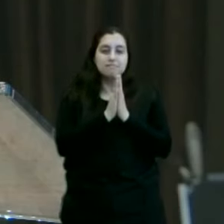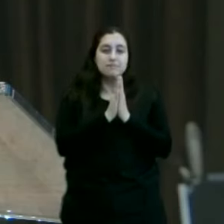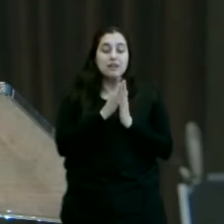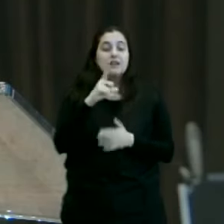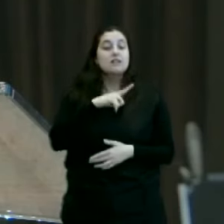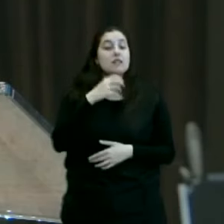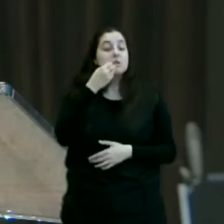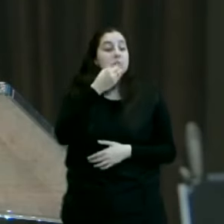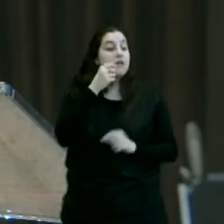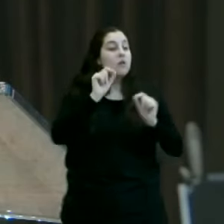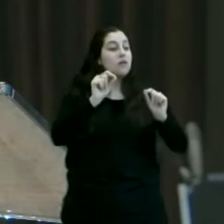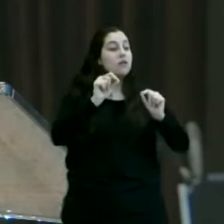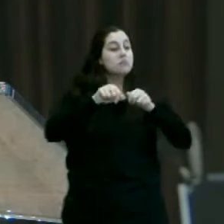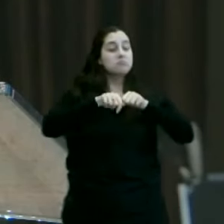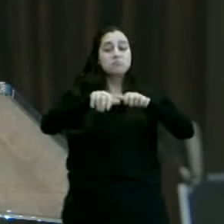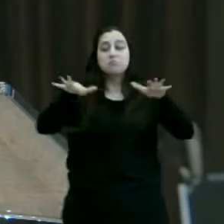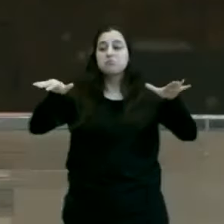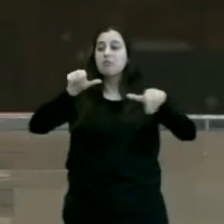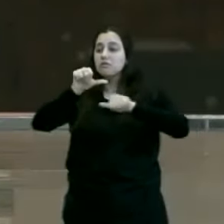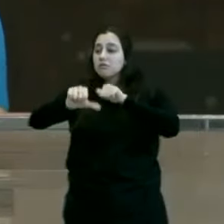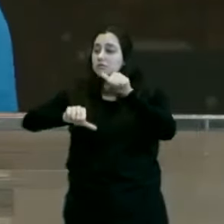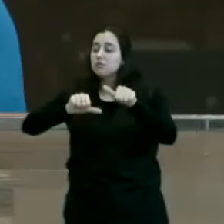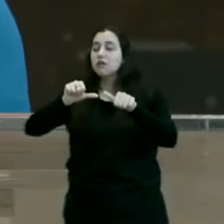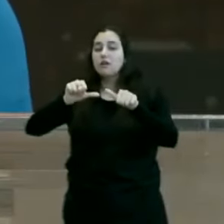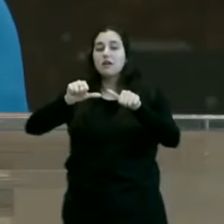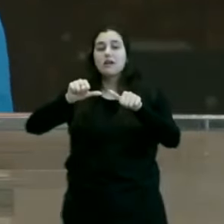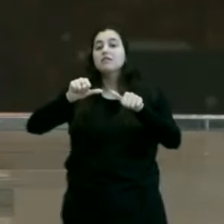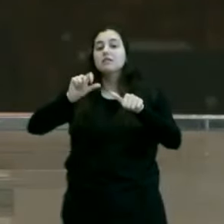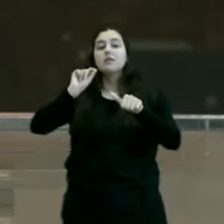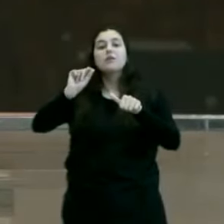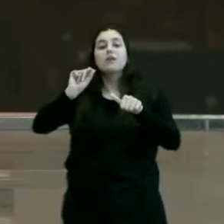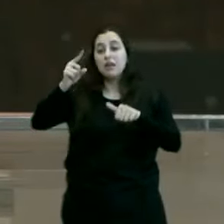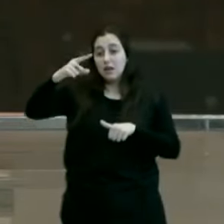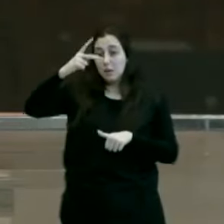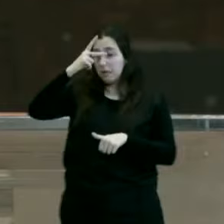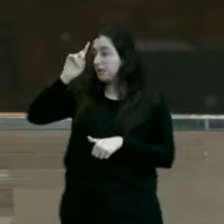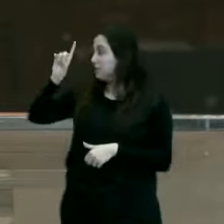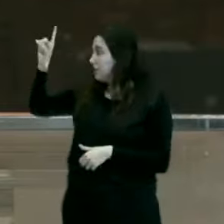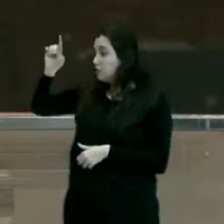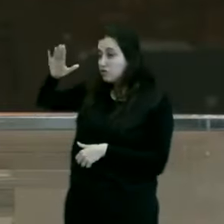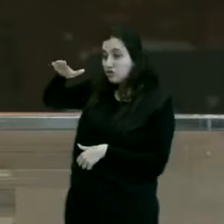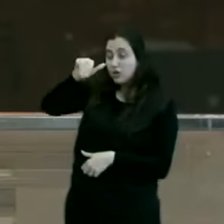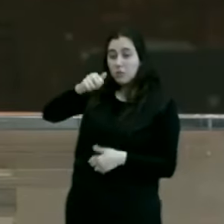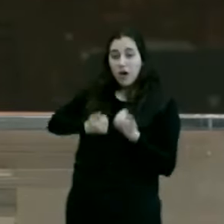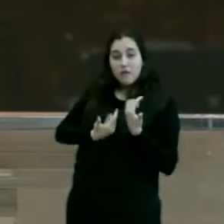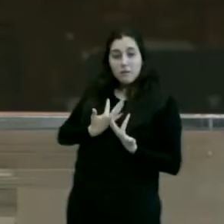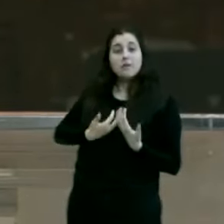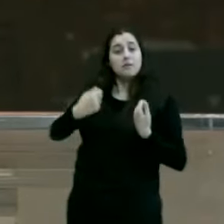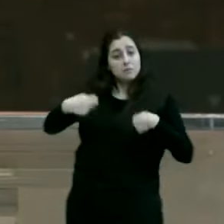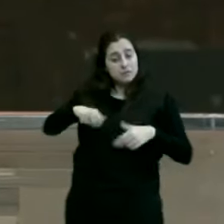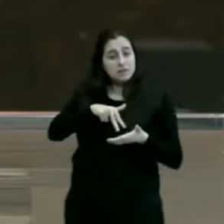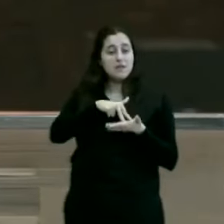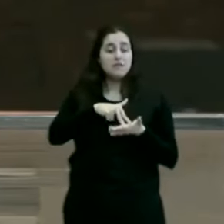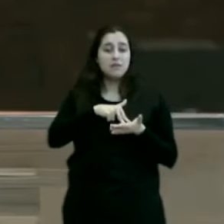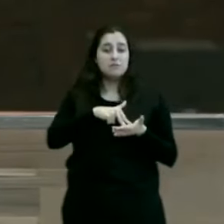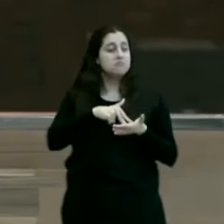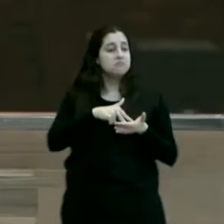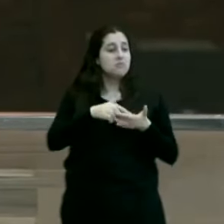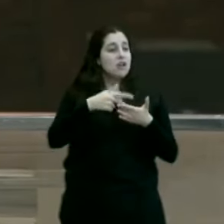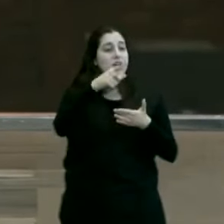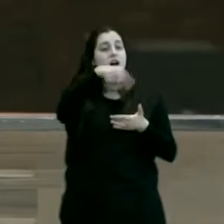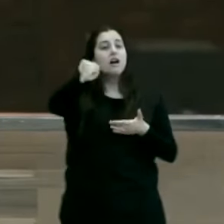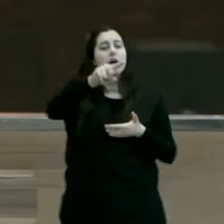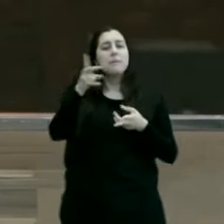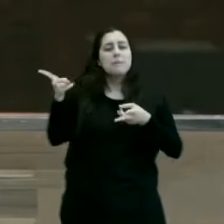experiências, geram transformações naquele que foi chamado para um avivamento. E deixa eu te dizer que aonde você enxergar